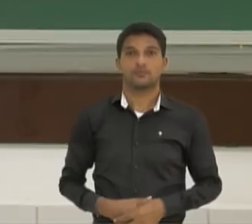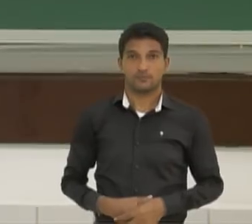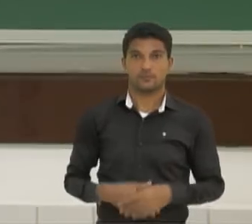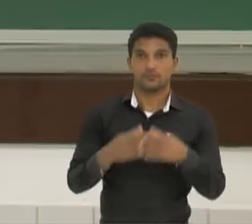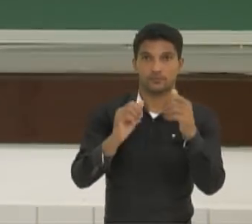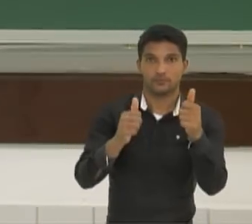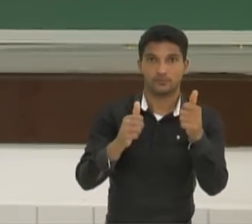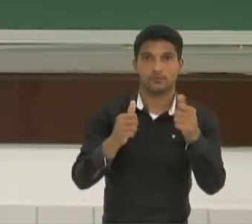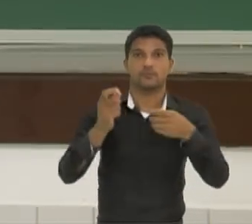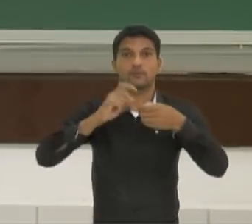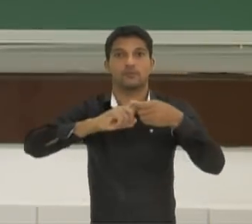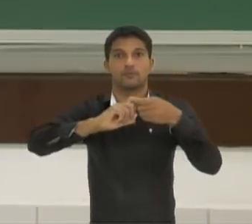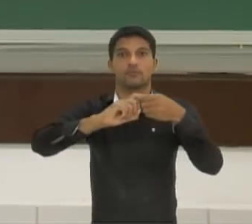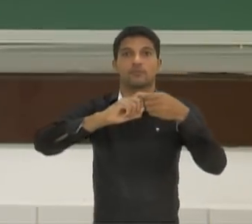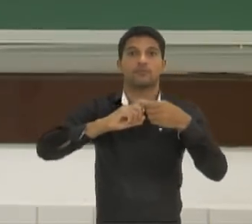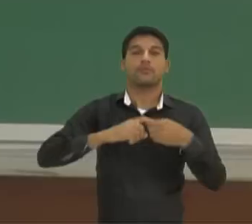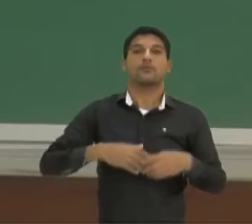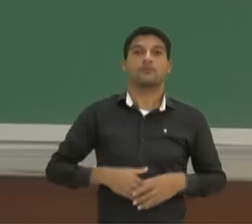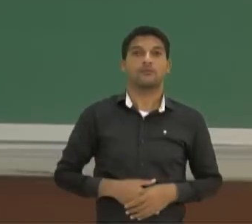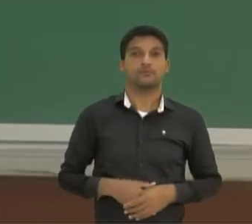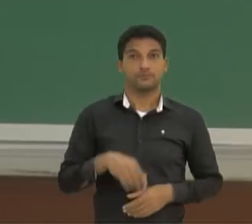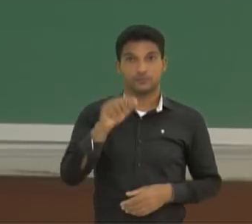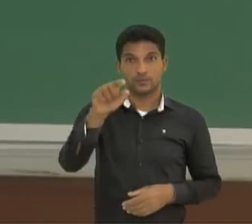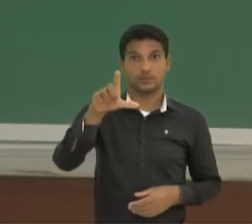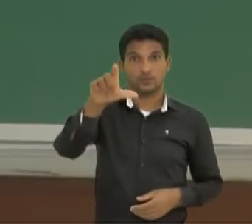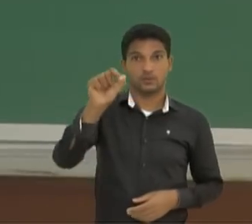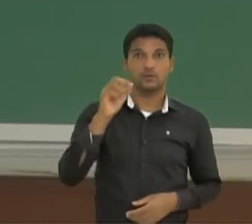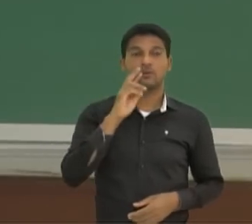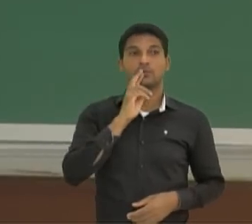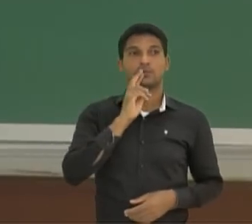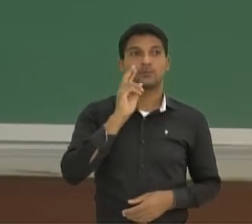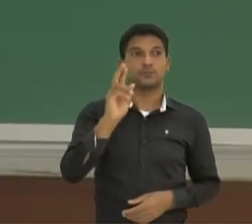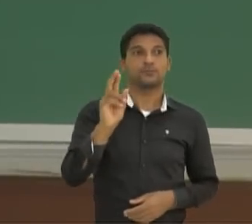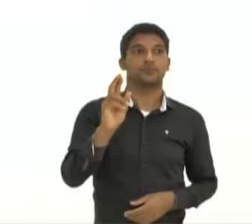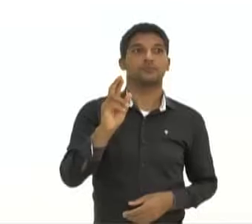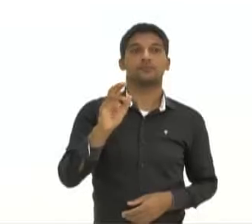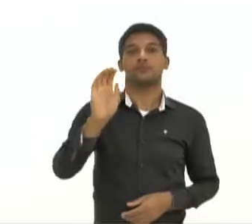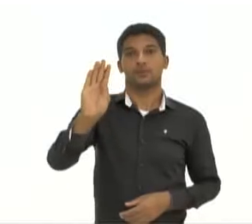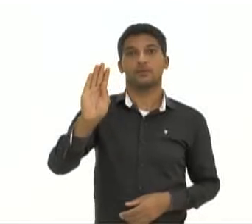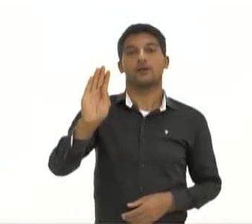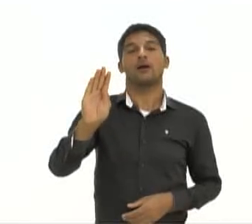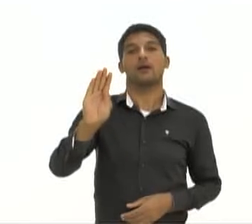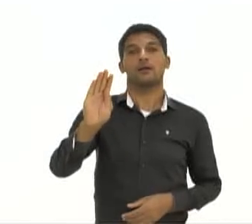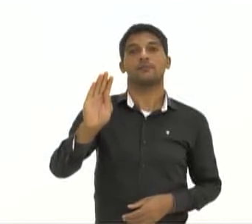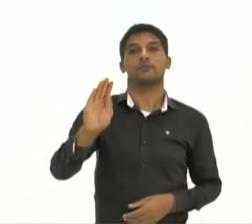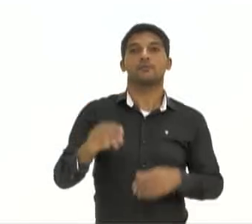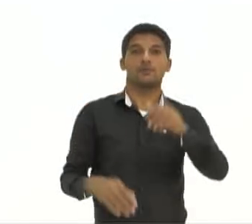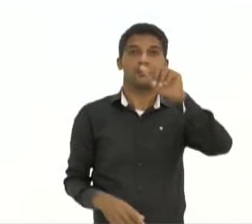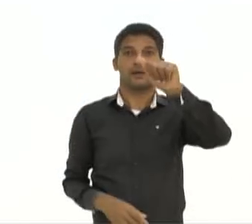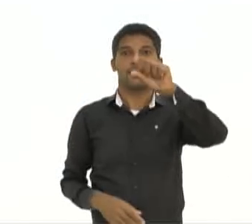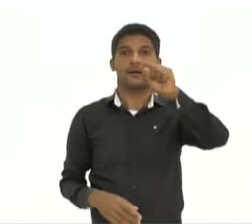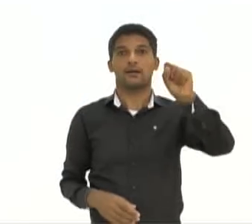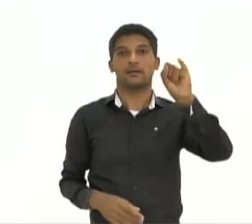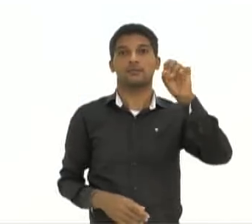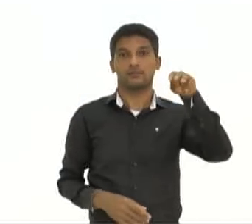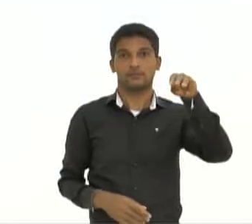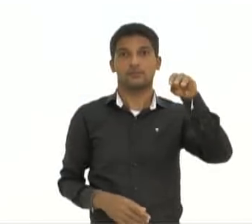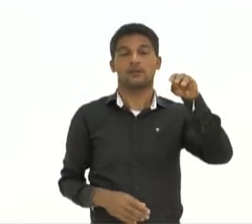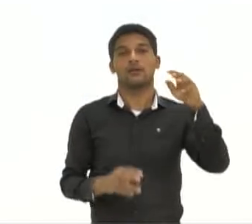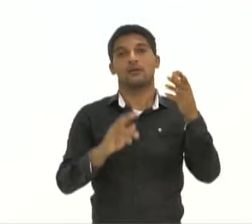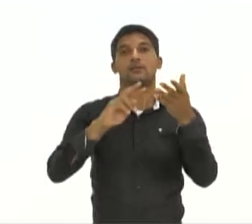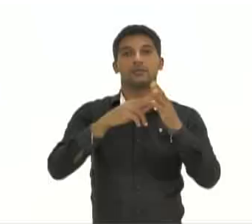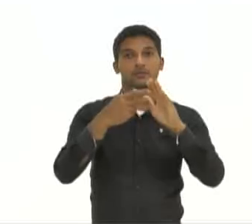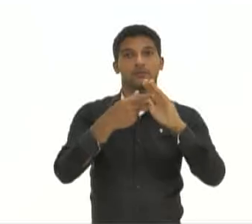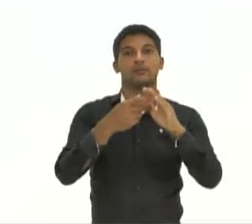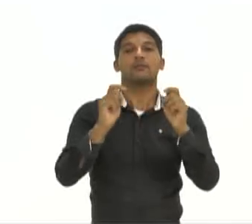Ok, galera? Retornando. Então, quem assinalou aqui, olha, a palavra assim, a letra B, né, é considerada uma palavra que